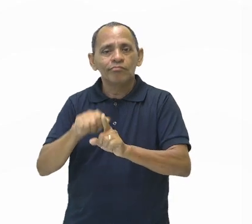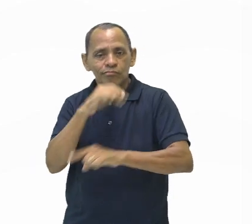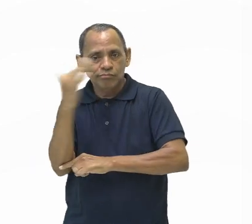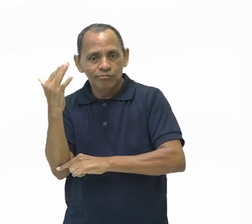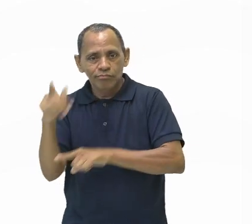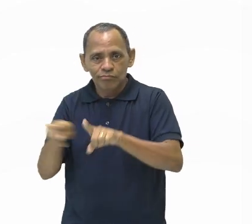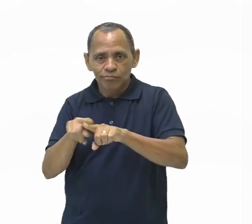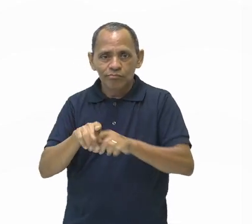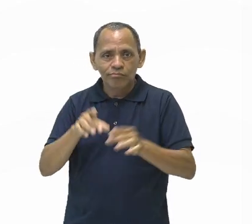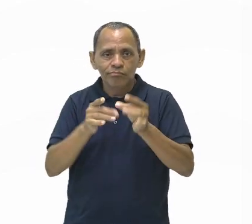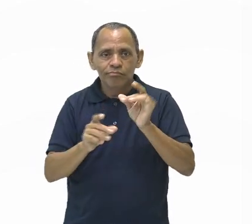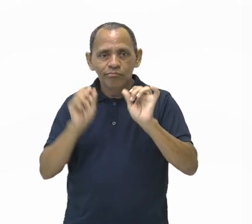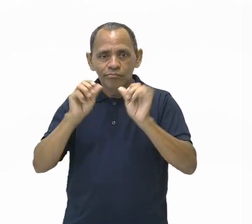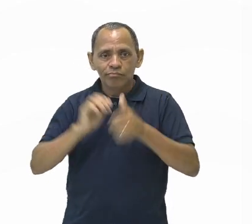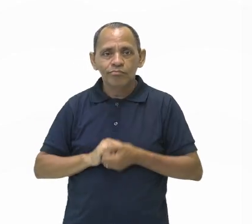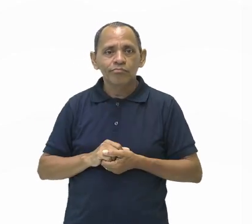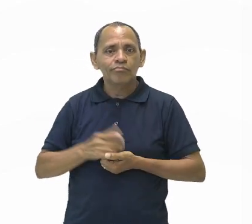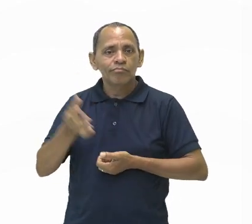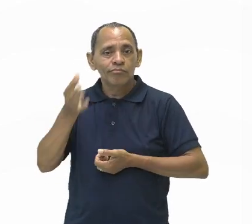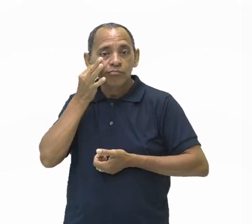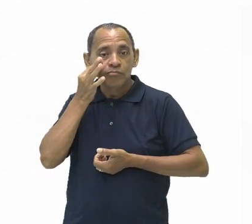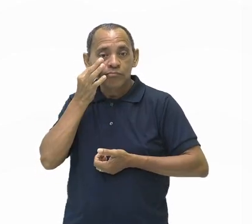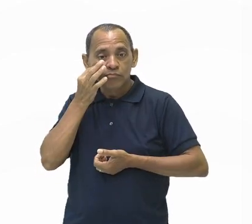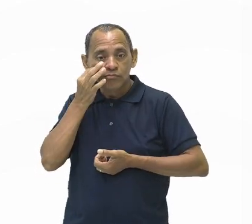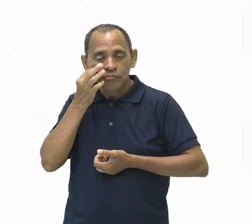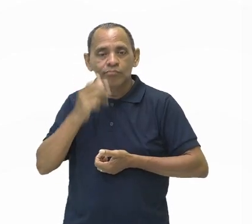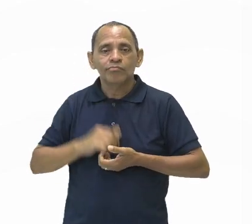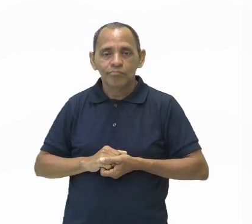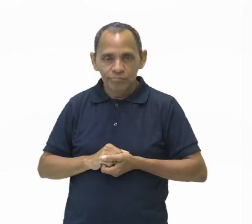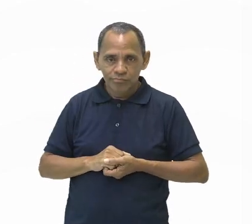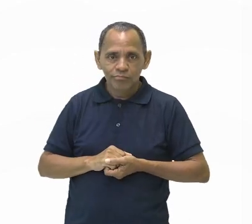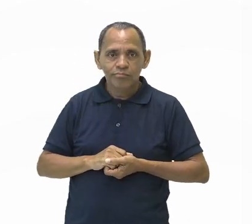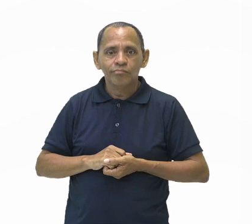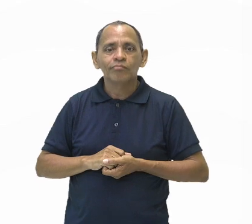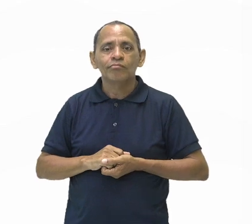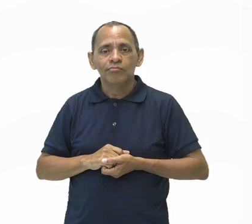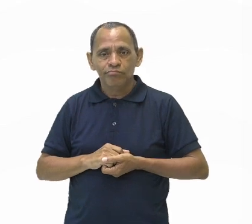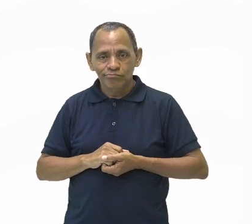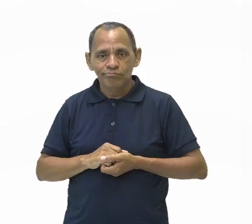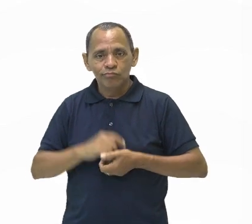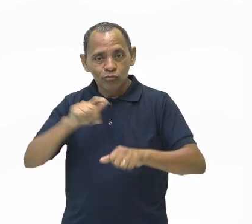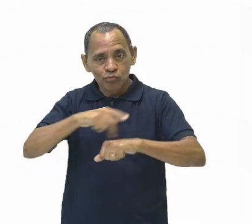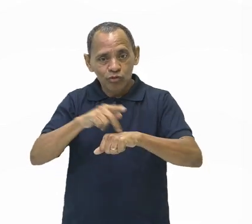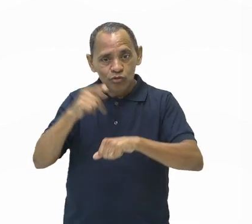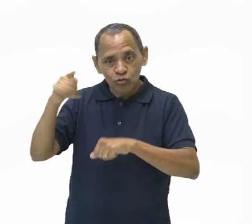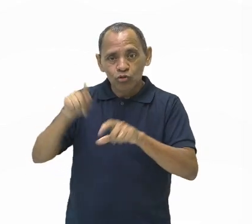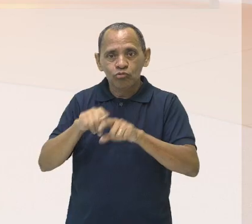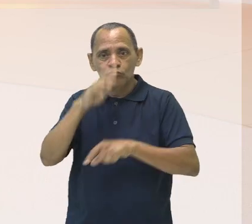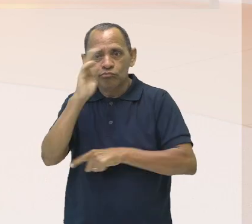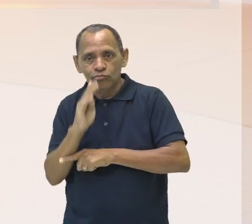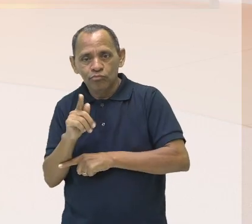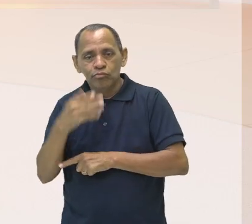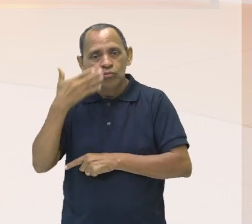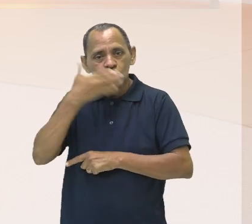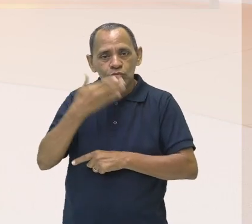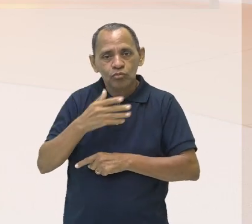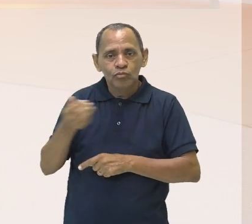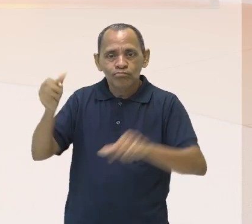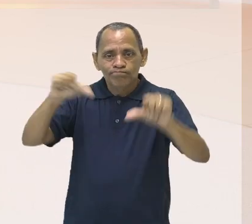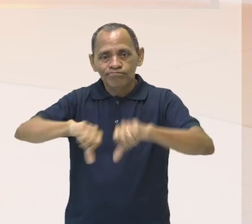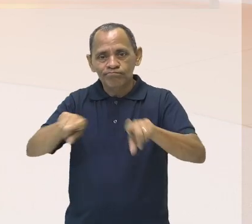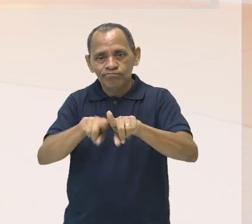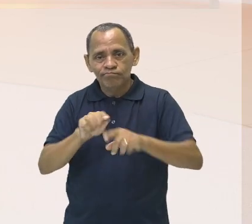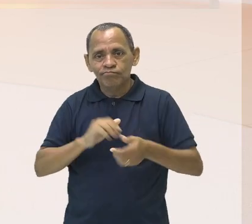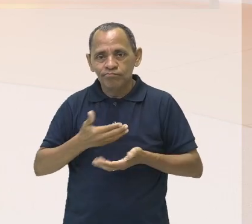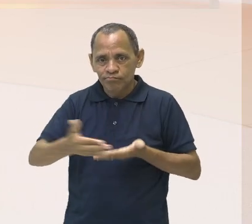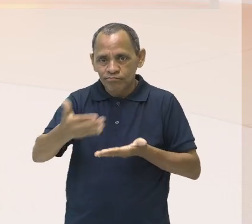o detalhamento, a presença holandesa no Brasil e a crise açucareira. Vamos à nossa